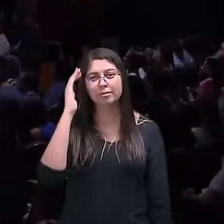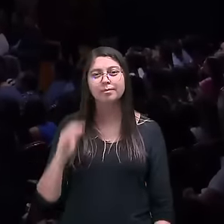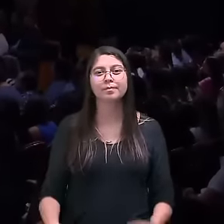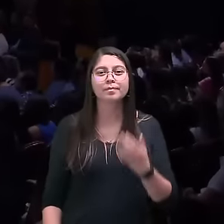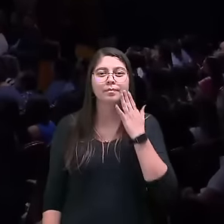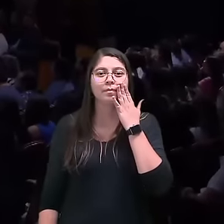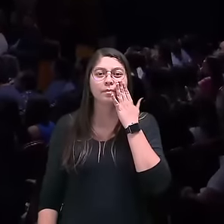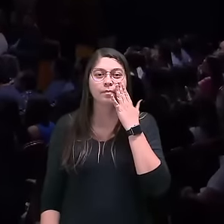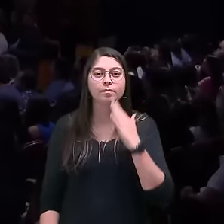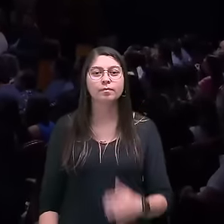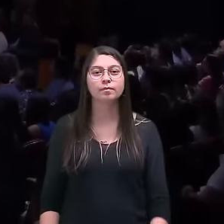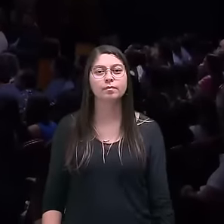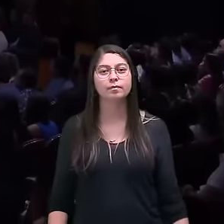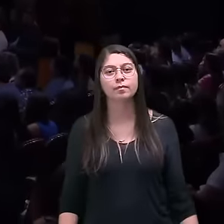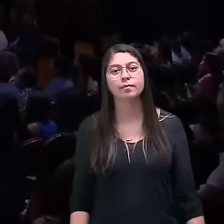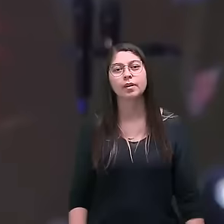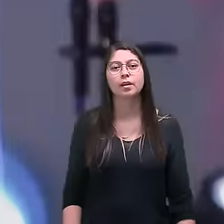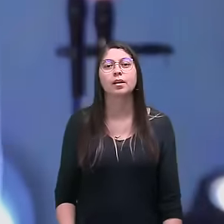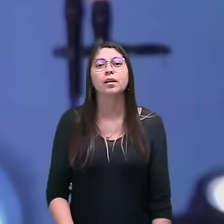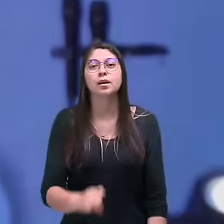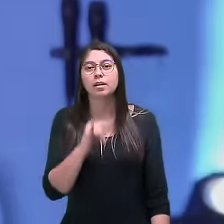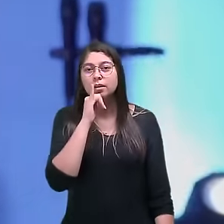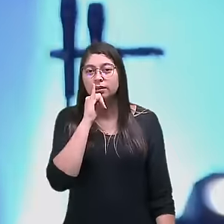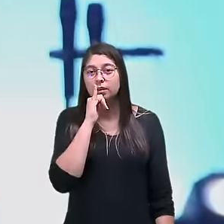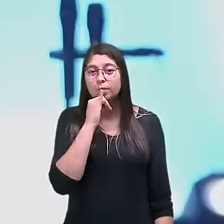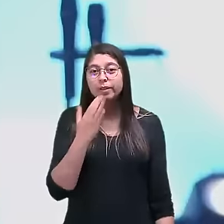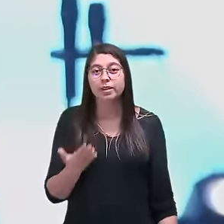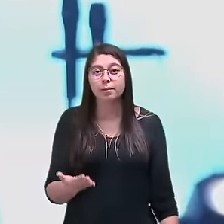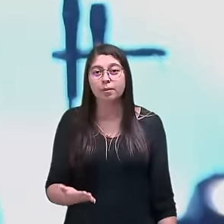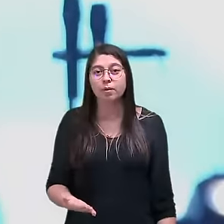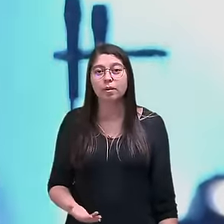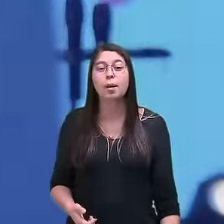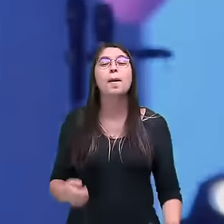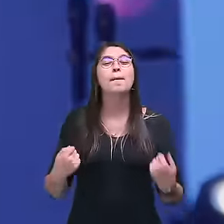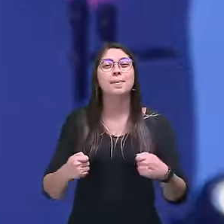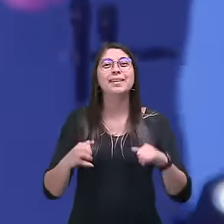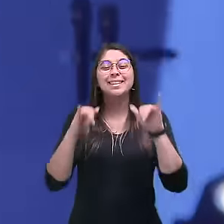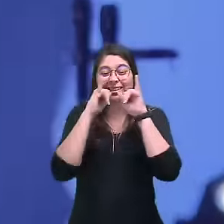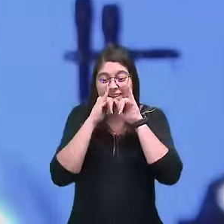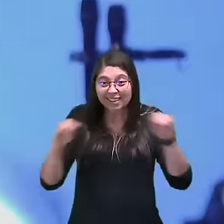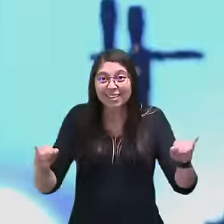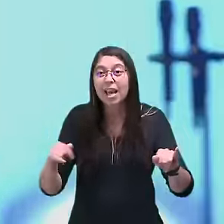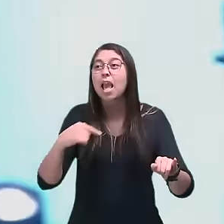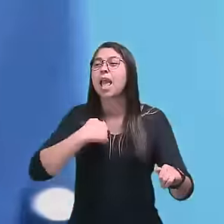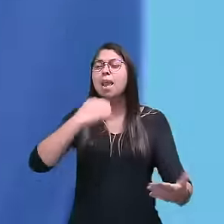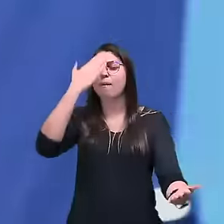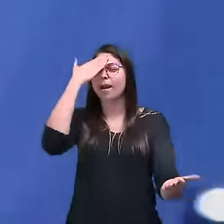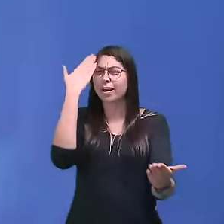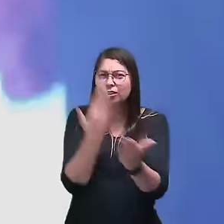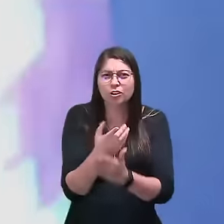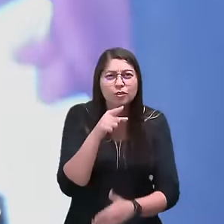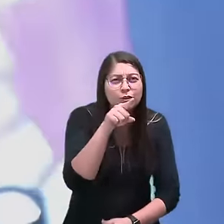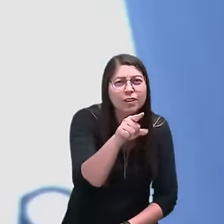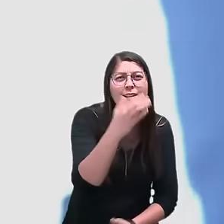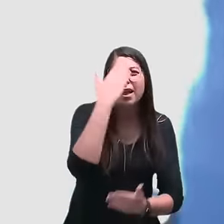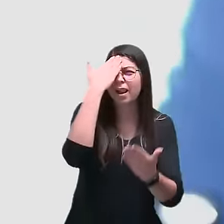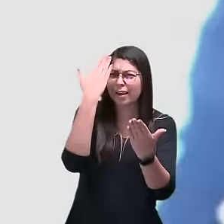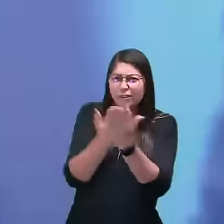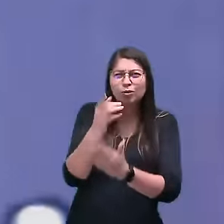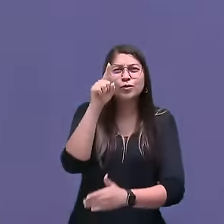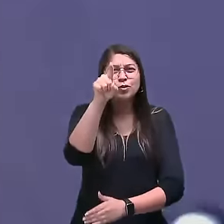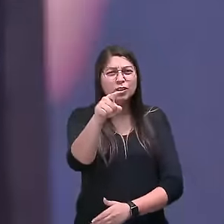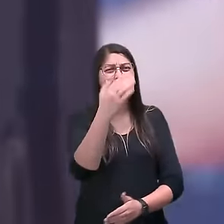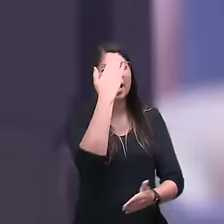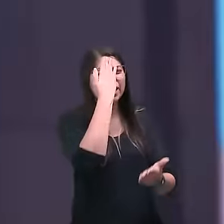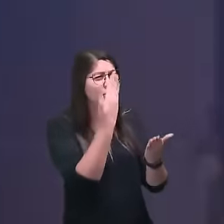Por favor, por lo menos fala para três pessoas: eu acredito em você, eu acredito em você, eu acredito